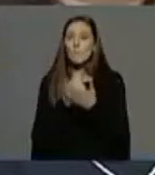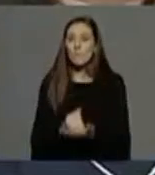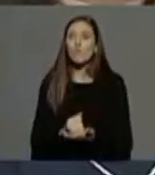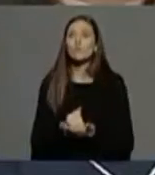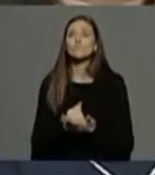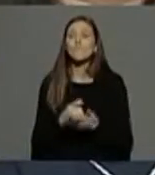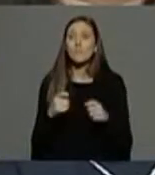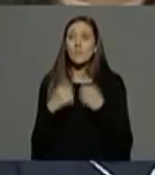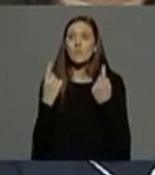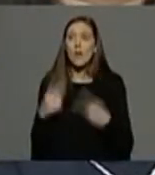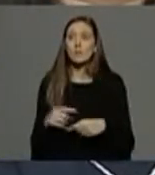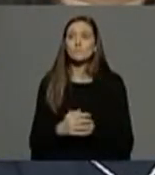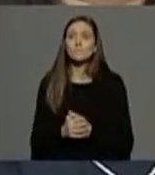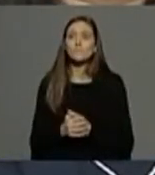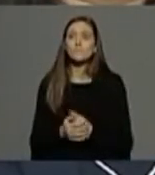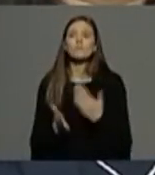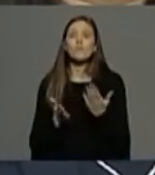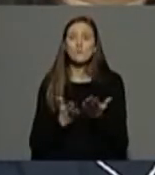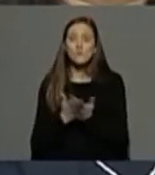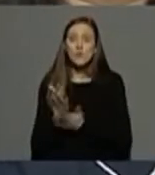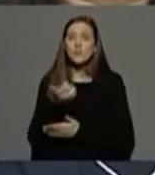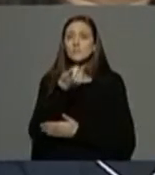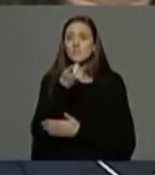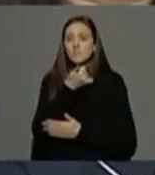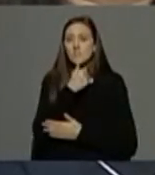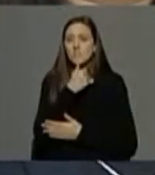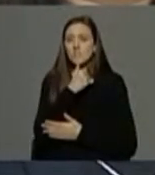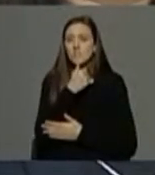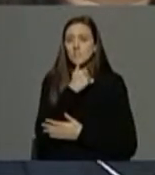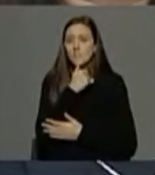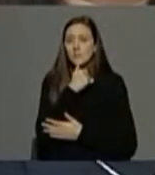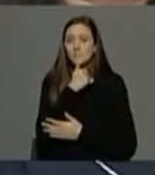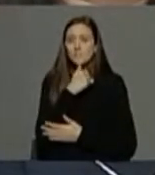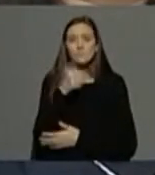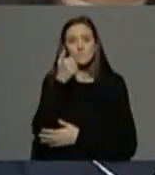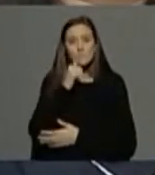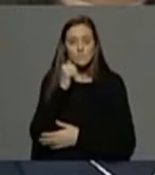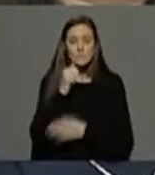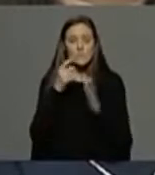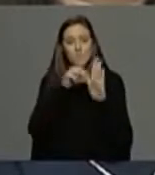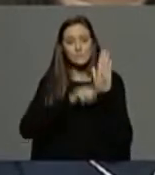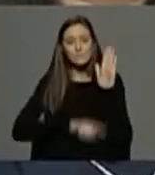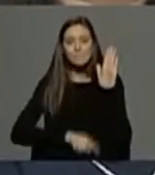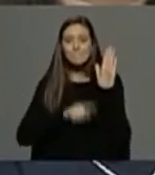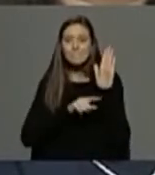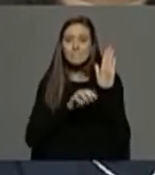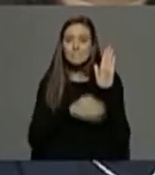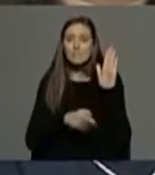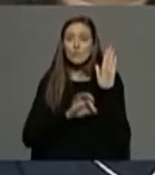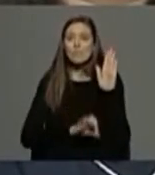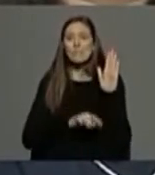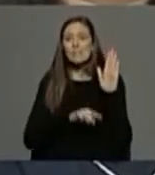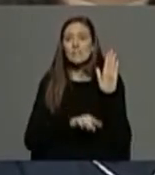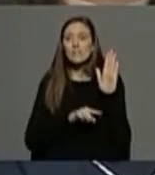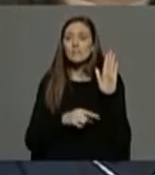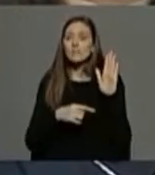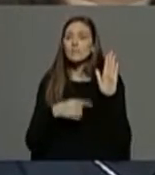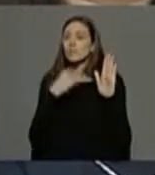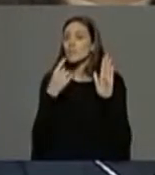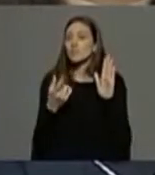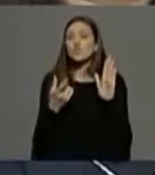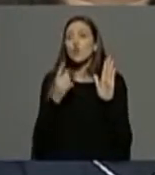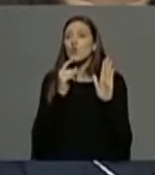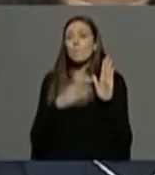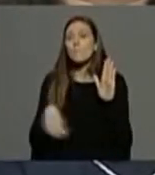é manter a decisão de desligar os acessos por um lugar não elegível o psd sus não indicar a qualquer nome para a lista